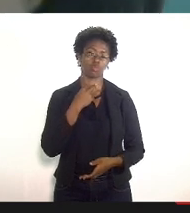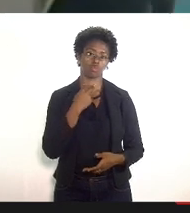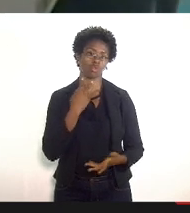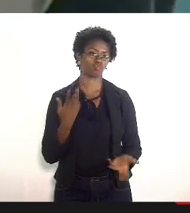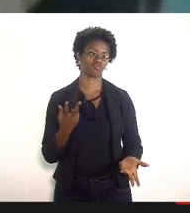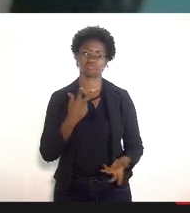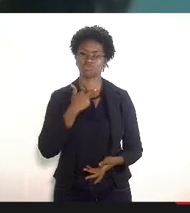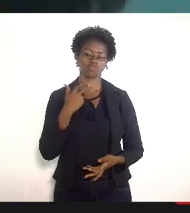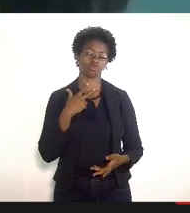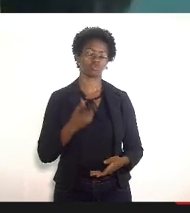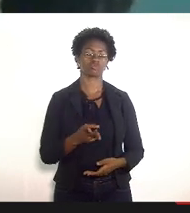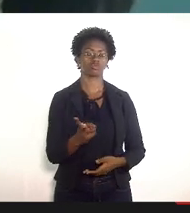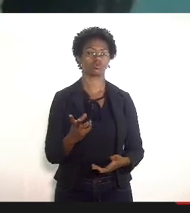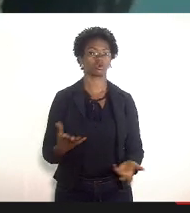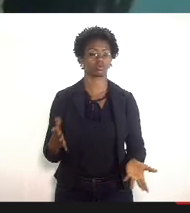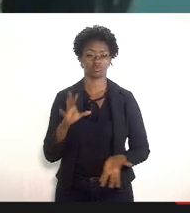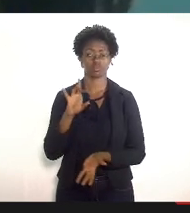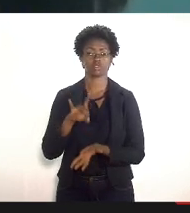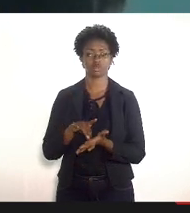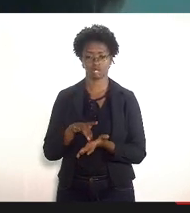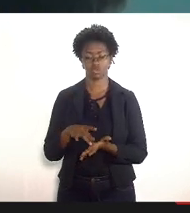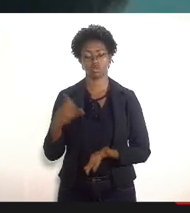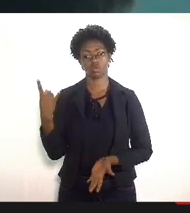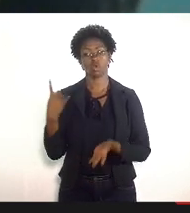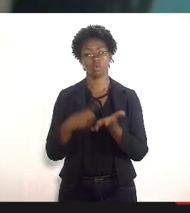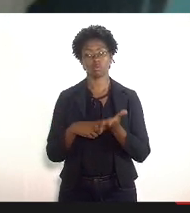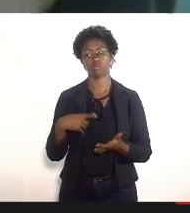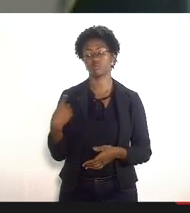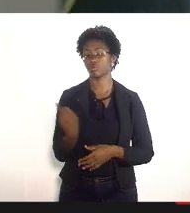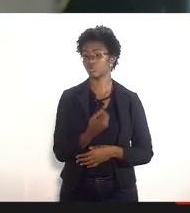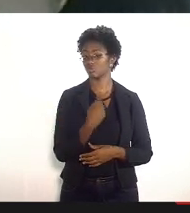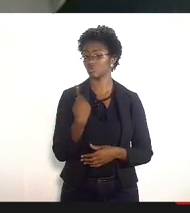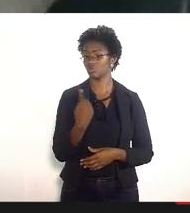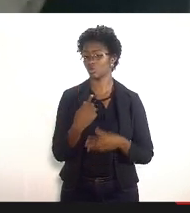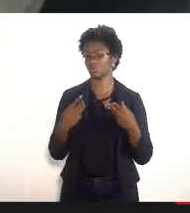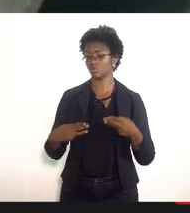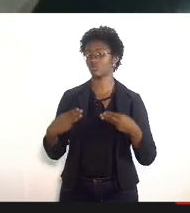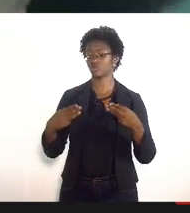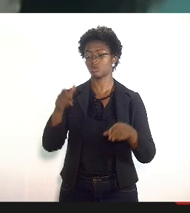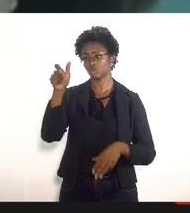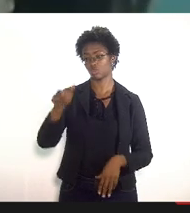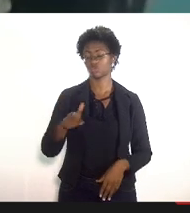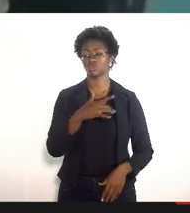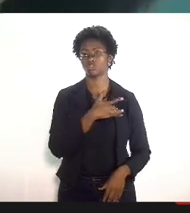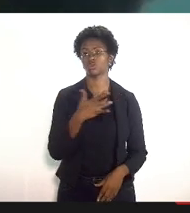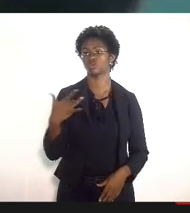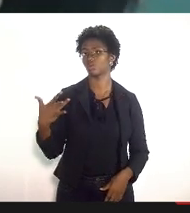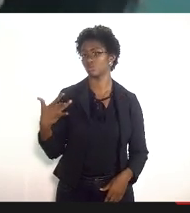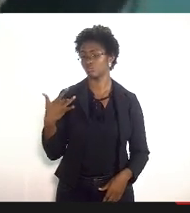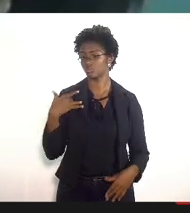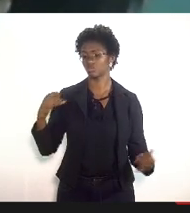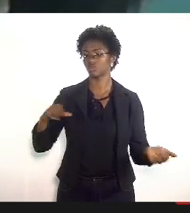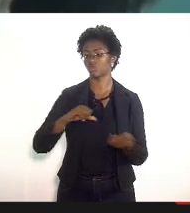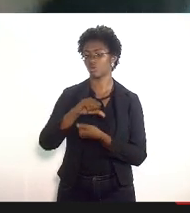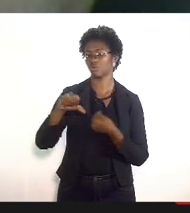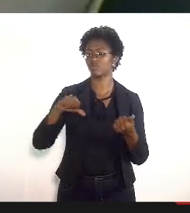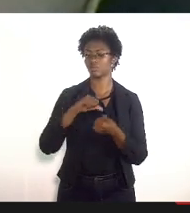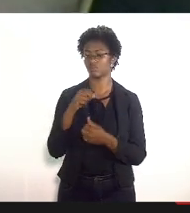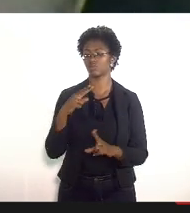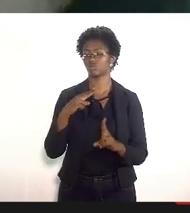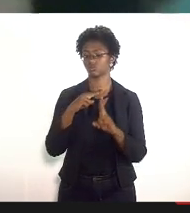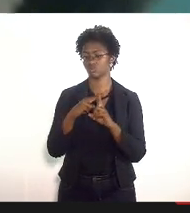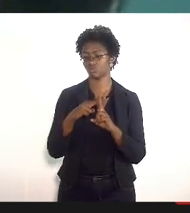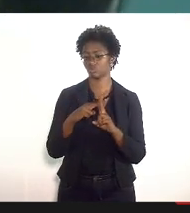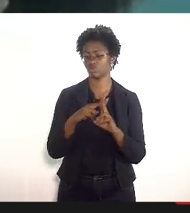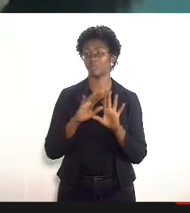porque realmente, né, quer dizer, o compromisso aí do ministro da Saúde em reformar o SUS, e o reformar